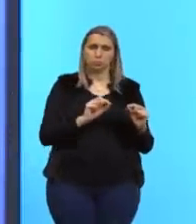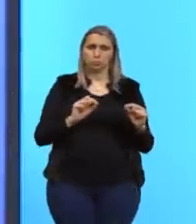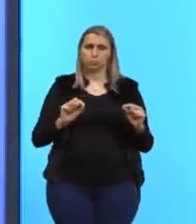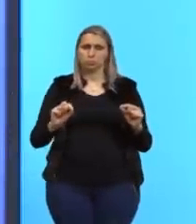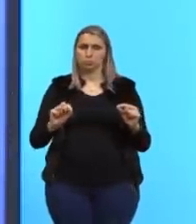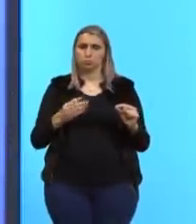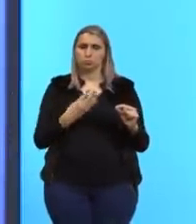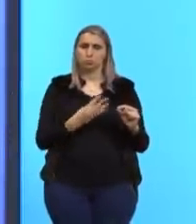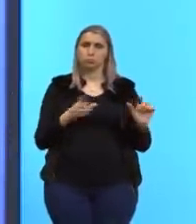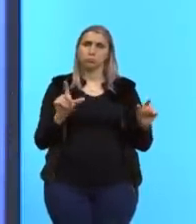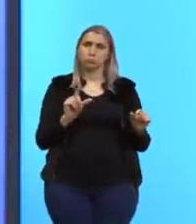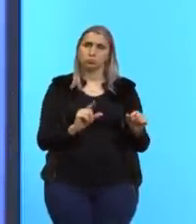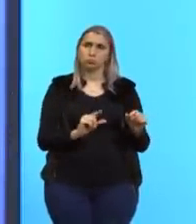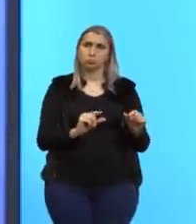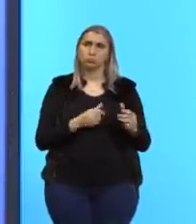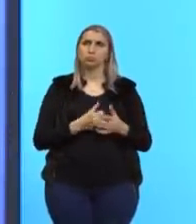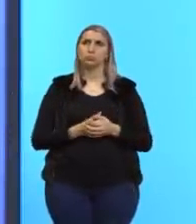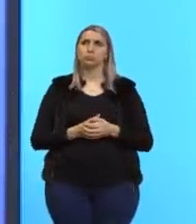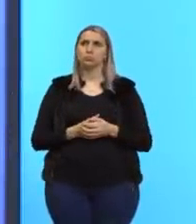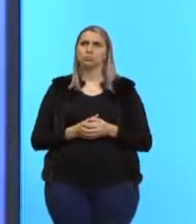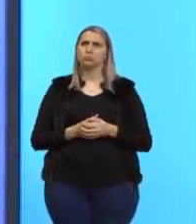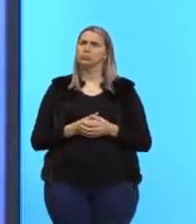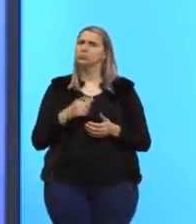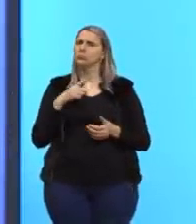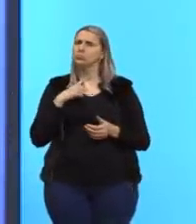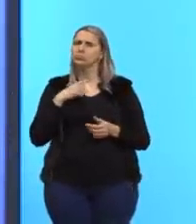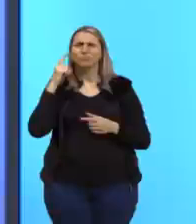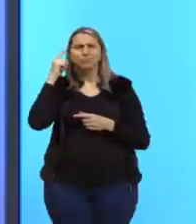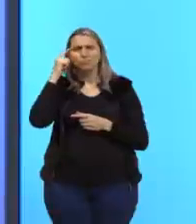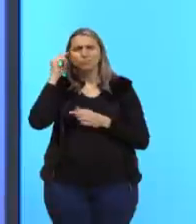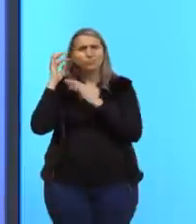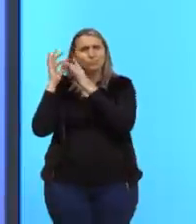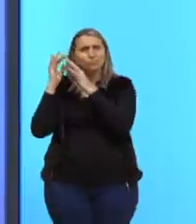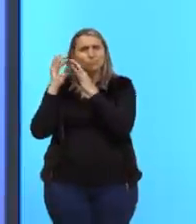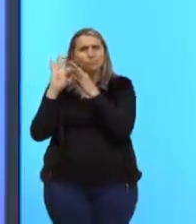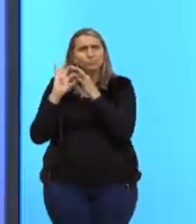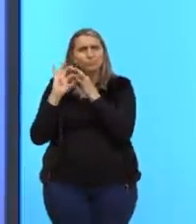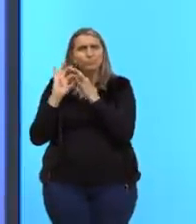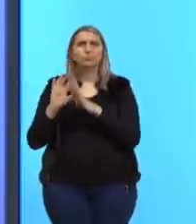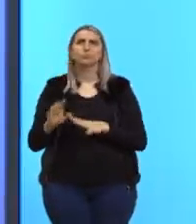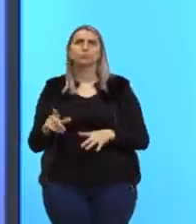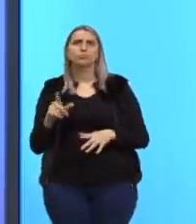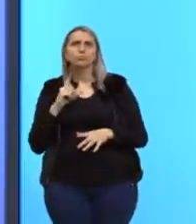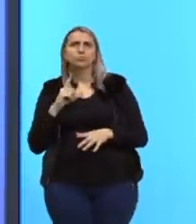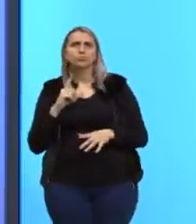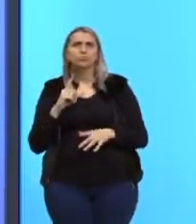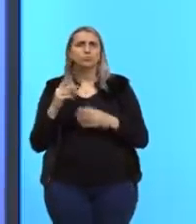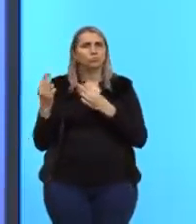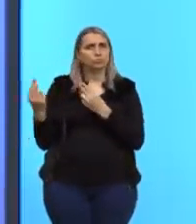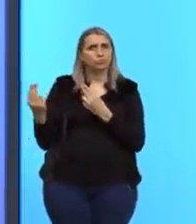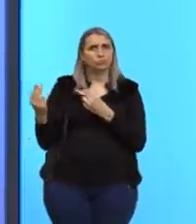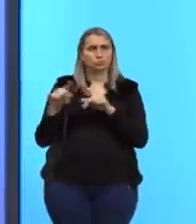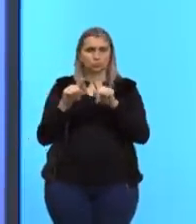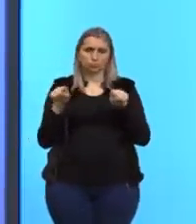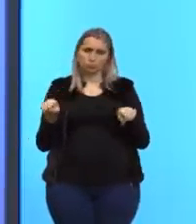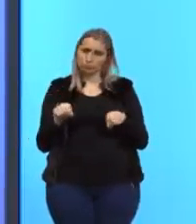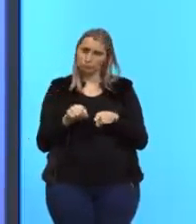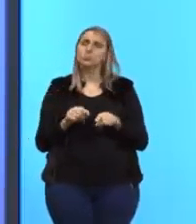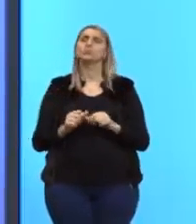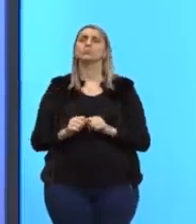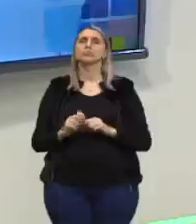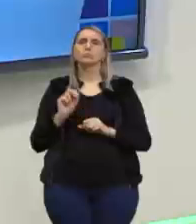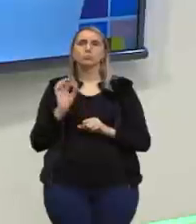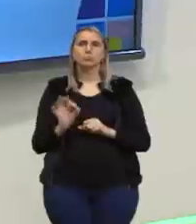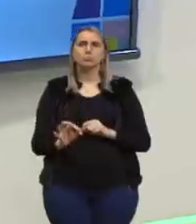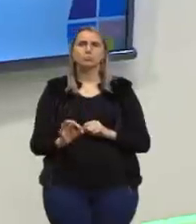no triângulo menor. Tá? Então, assim, o que, que já conectou aqui? Está se tratando de casos de semelhança de triângulos,